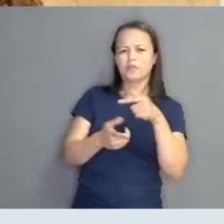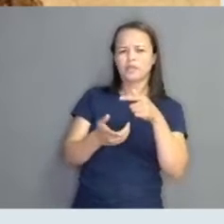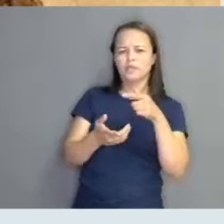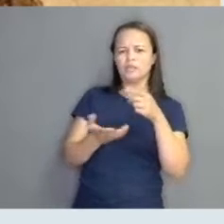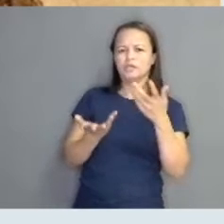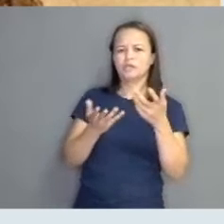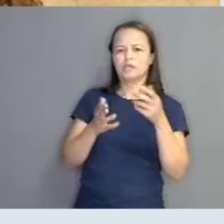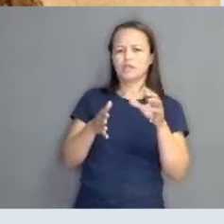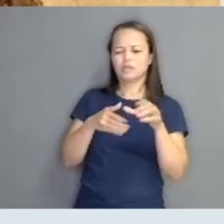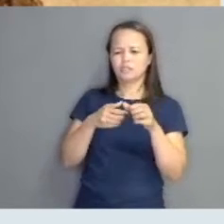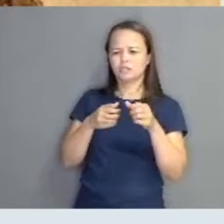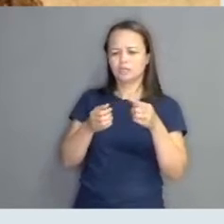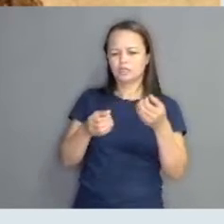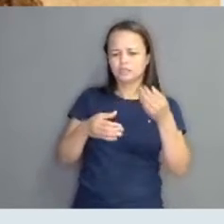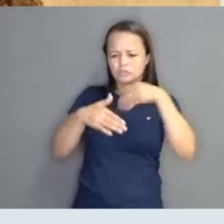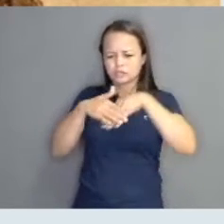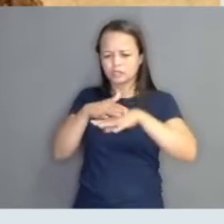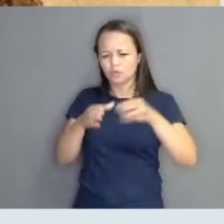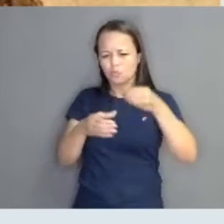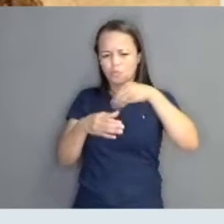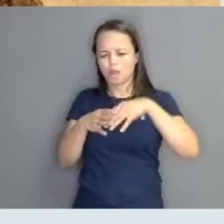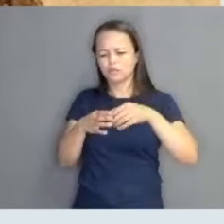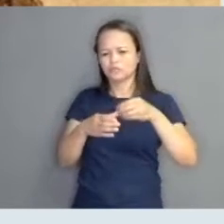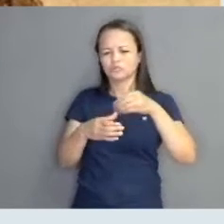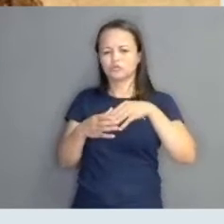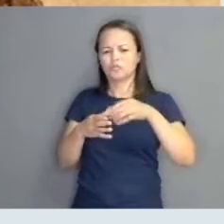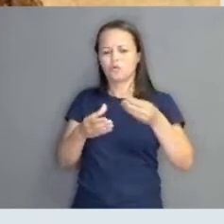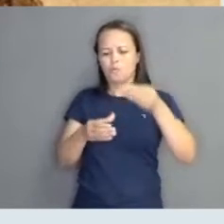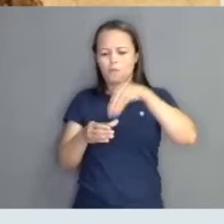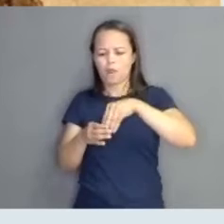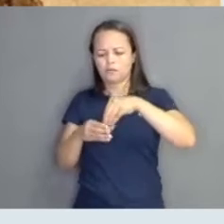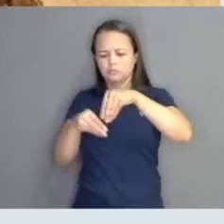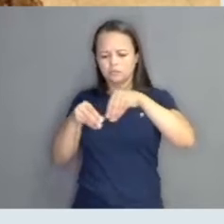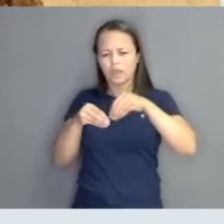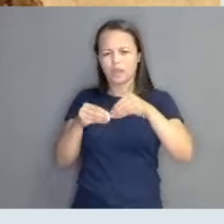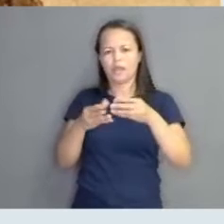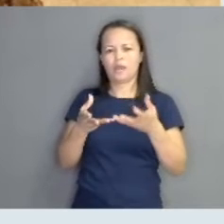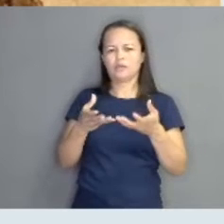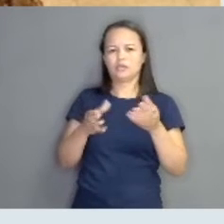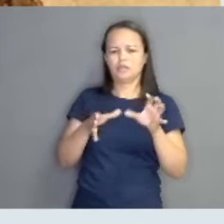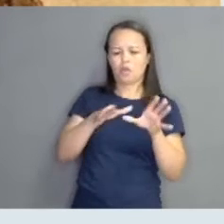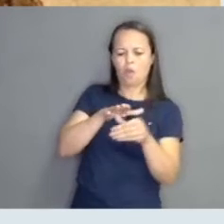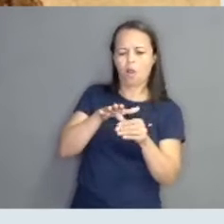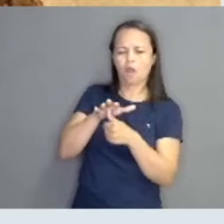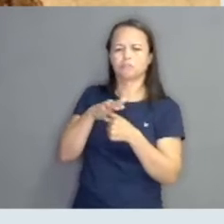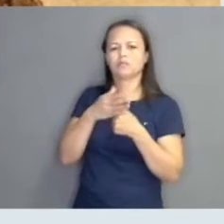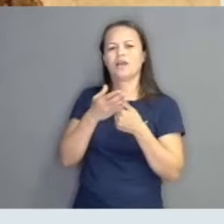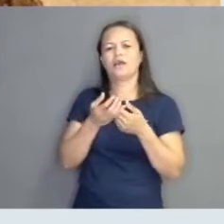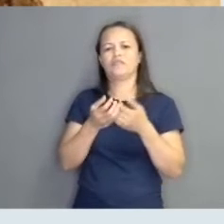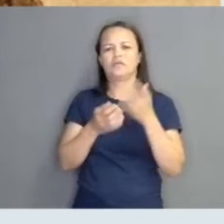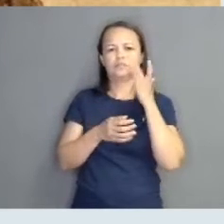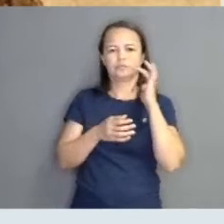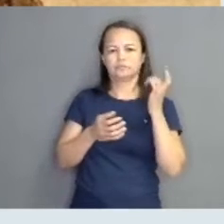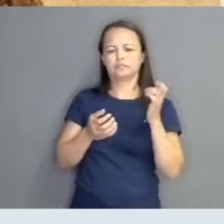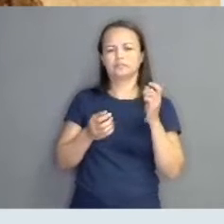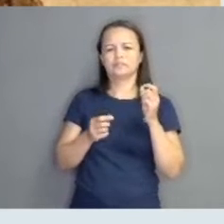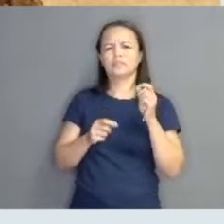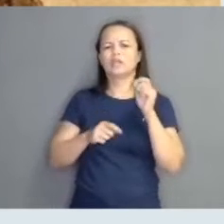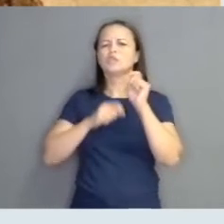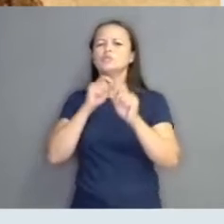enterravam os tesouros em determinada ilha? Sim, acontecia isso também, né? Quem já não assistiu Jack